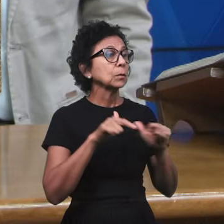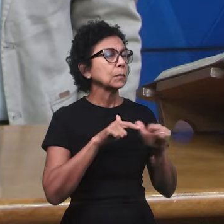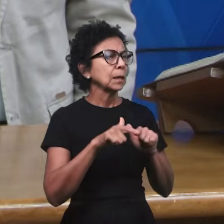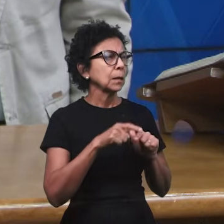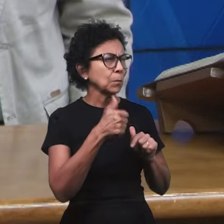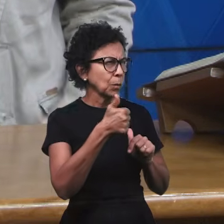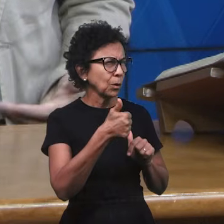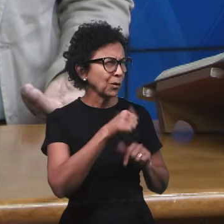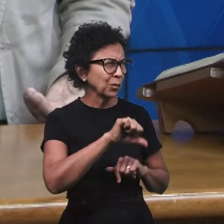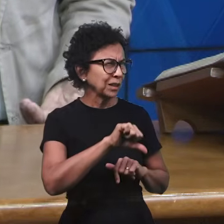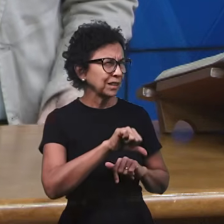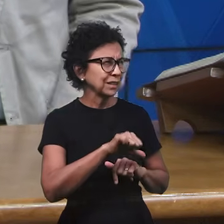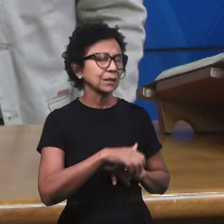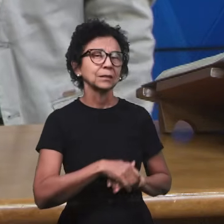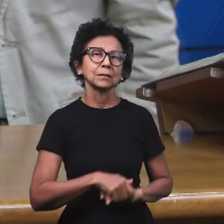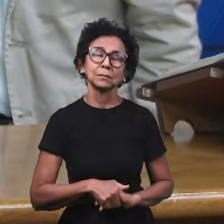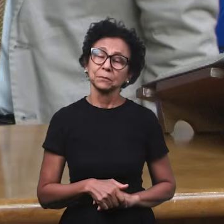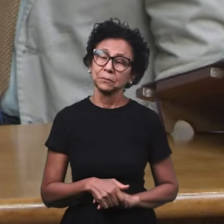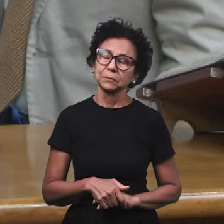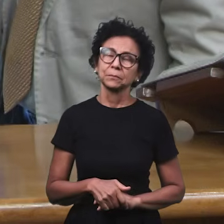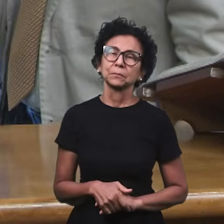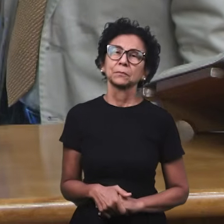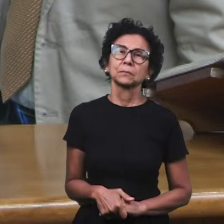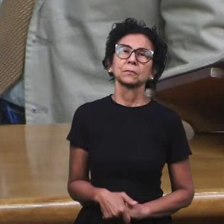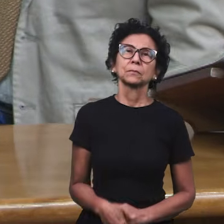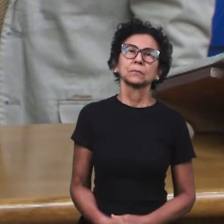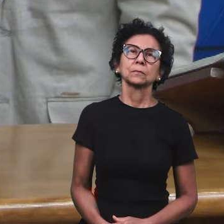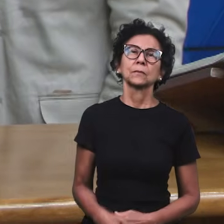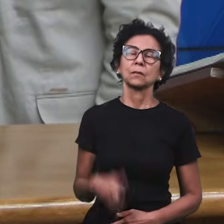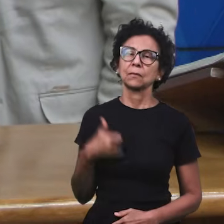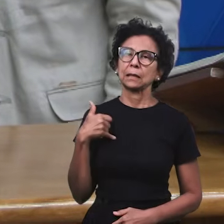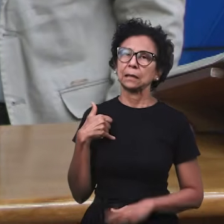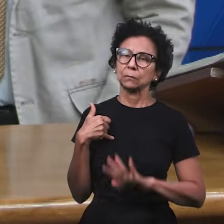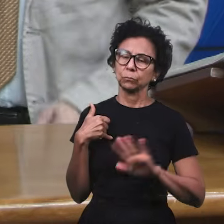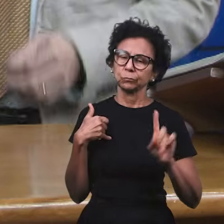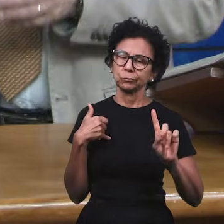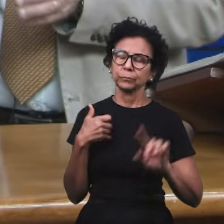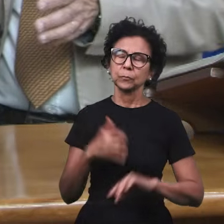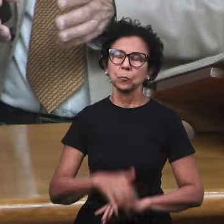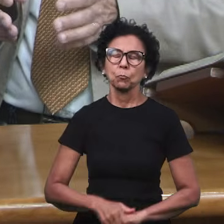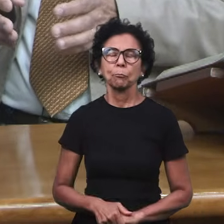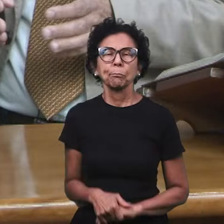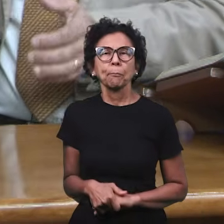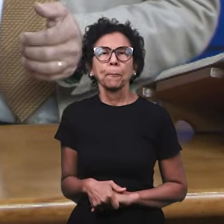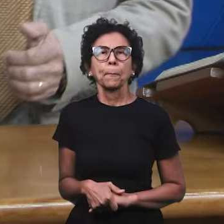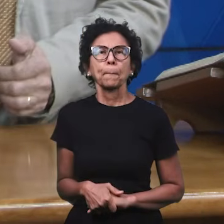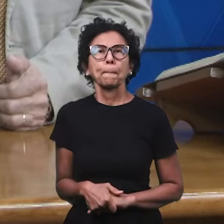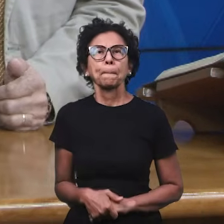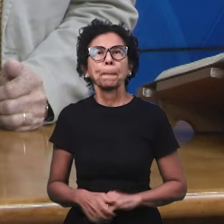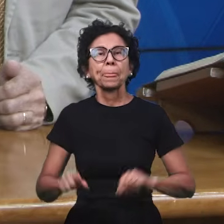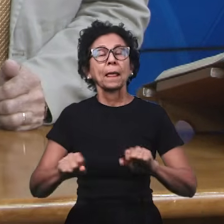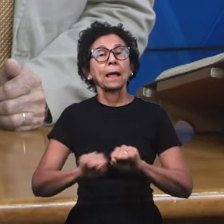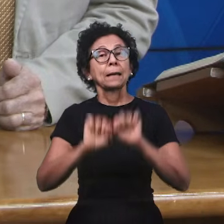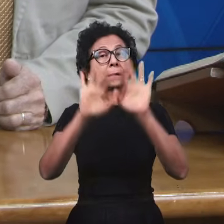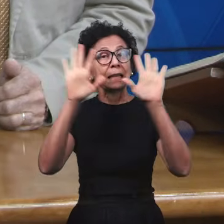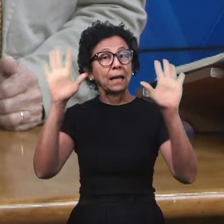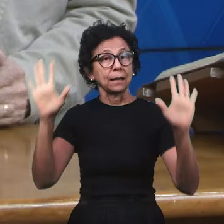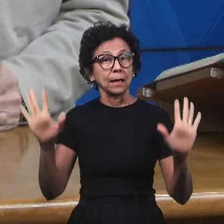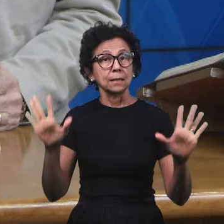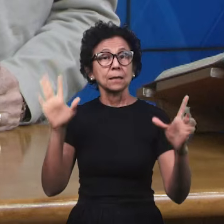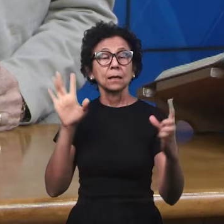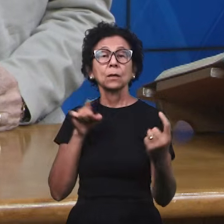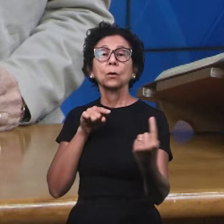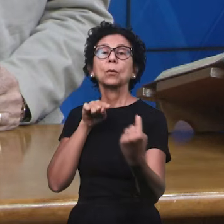glória. Muito direto, né? Clareza e objetividade. Isso é fundamental para quem está numa